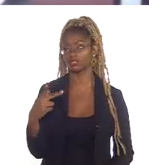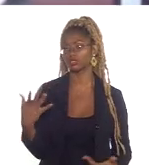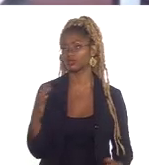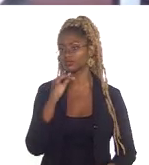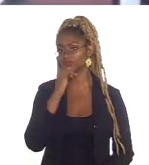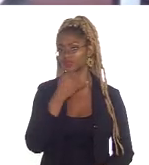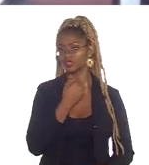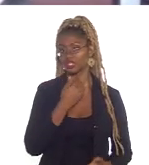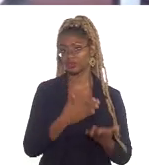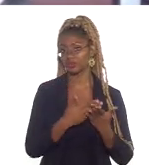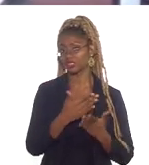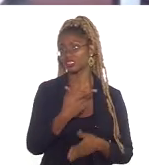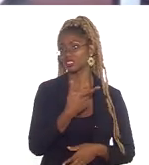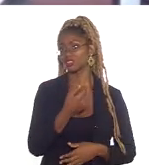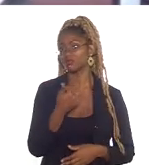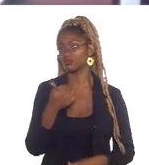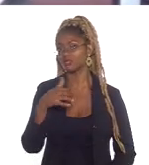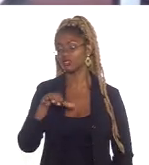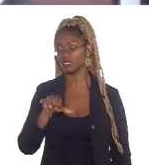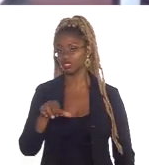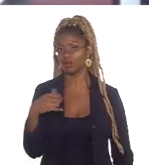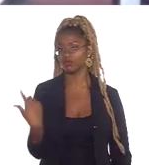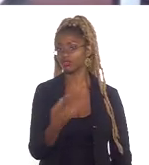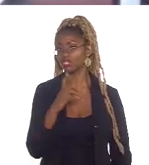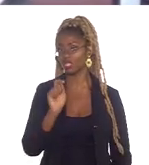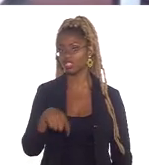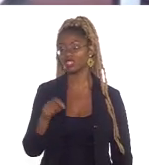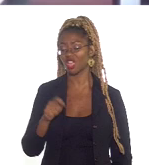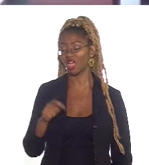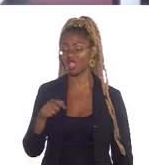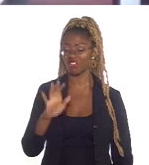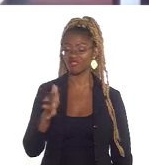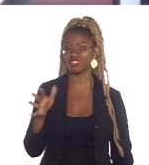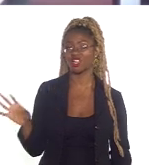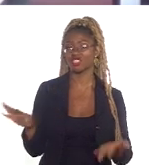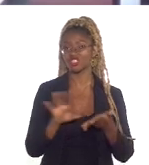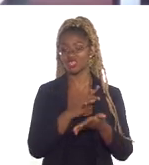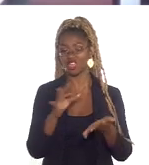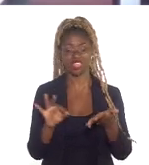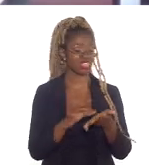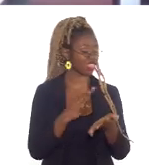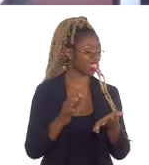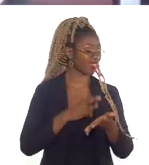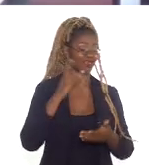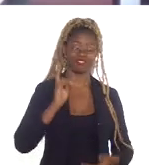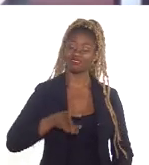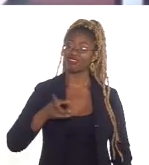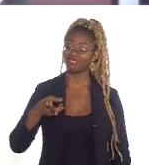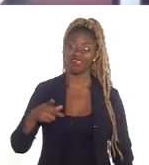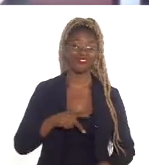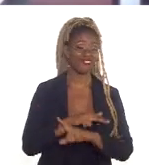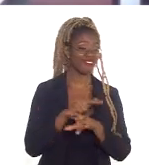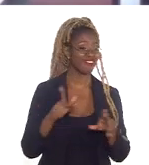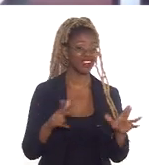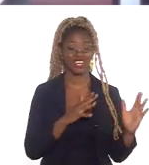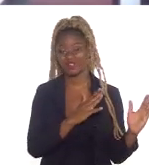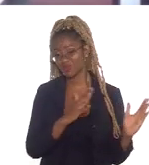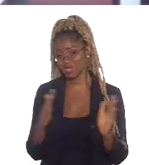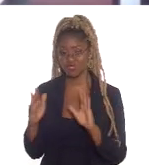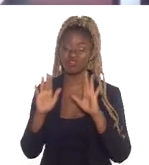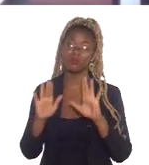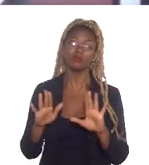desde 2019, e a gente já poderia ter esse convênio assinado em diversos momentos, né, e a gente não conseguiu exatamente